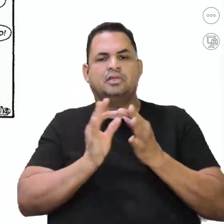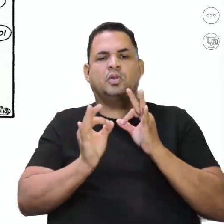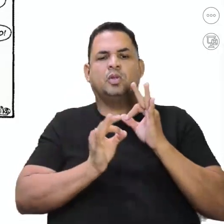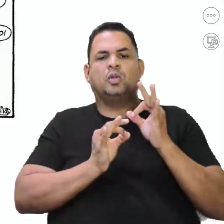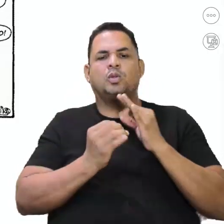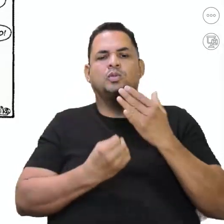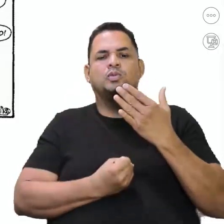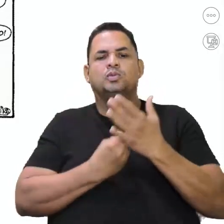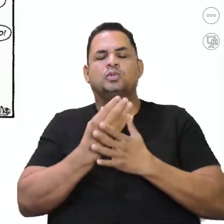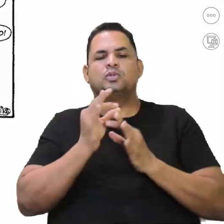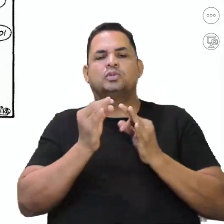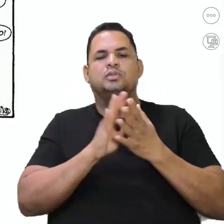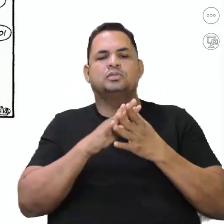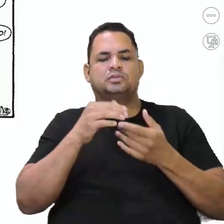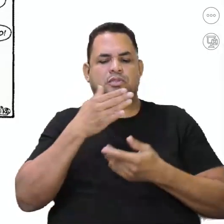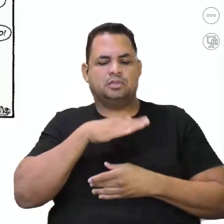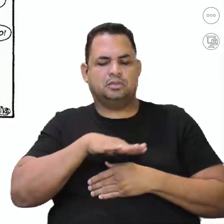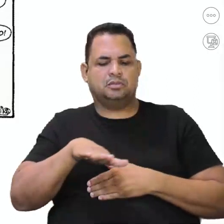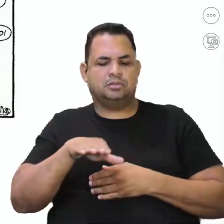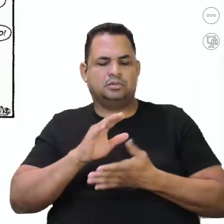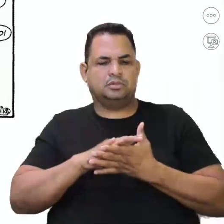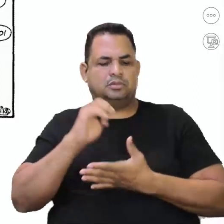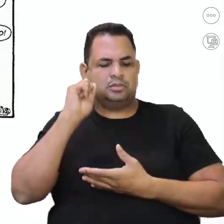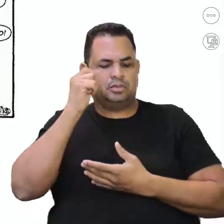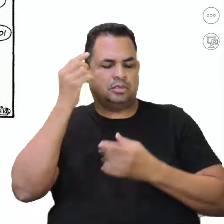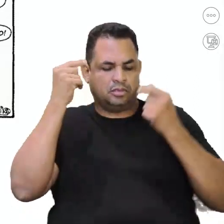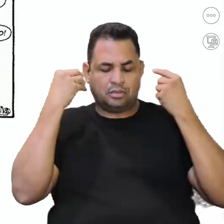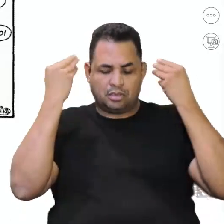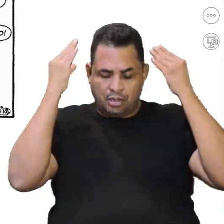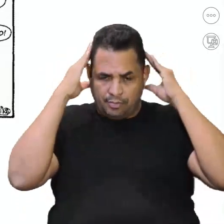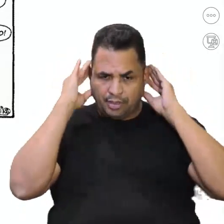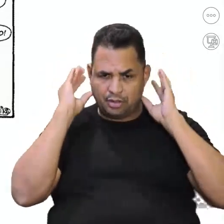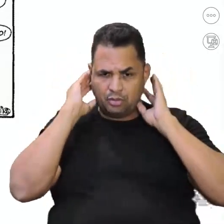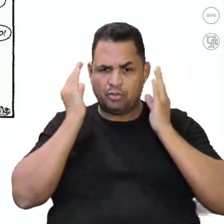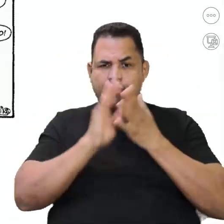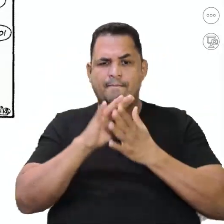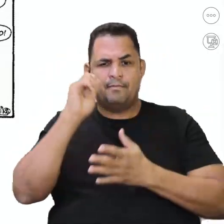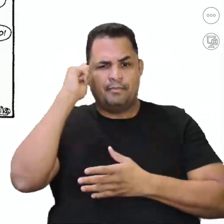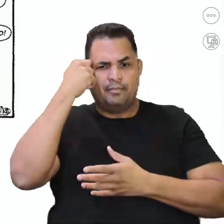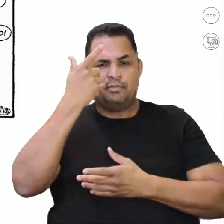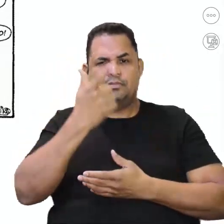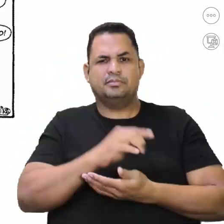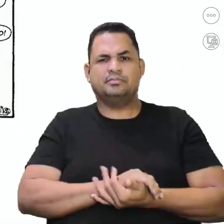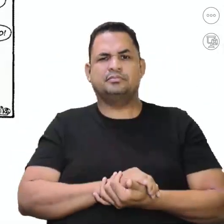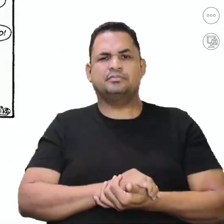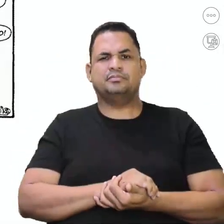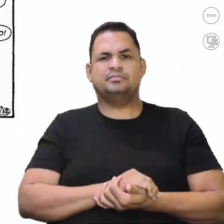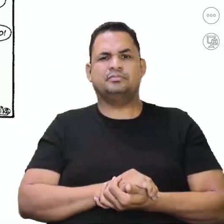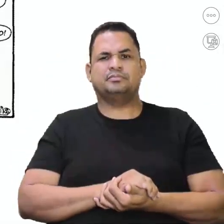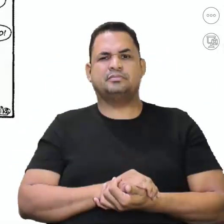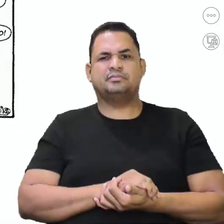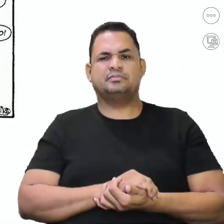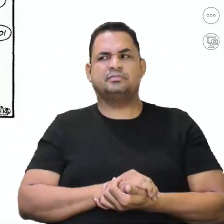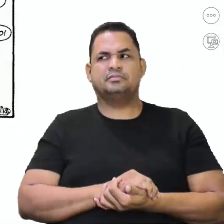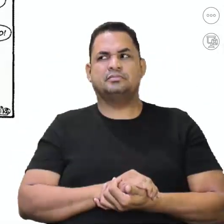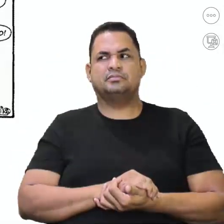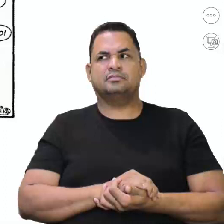criou essa garotinha aqui de cabelo preto. Essa mocinha aqui é amiga dela, esqueci o nome dela por enquanto. Vai aparecer aqui em algum